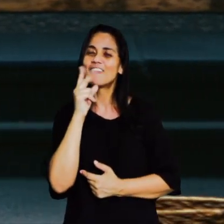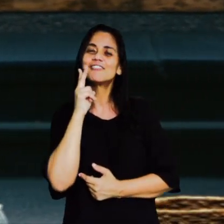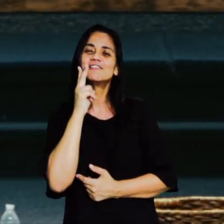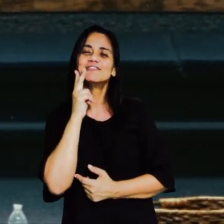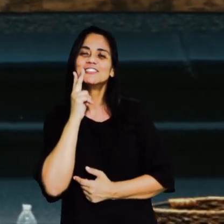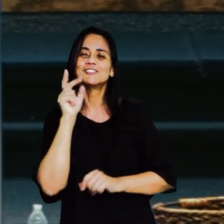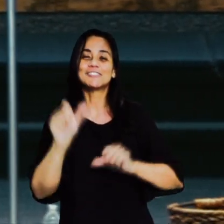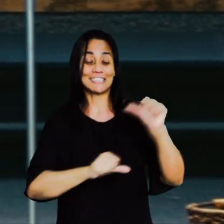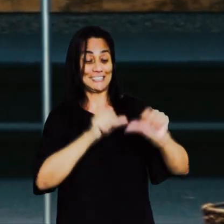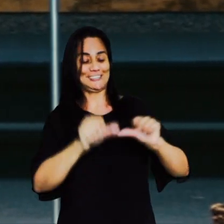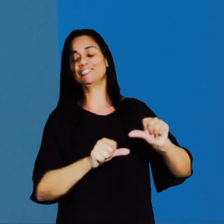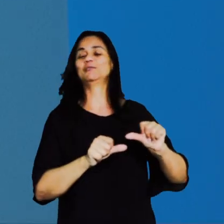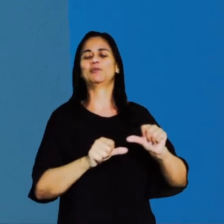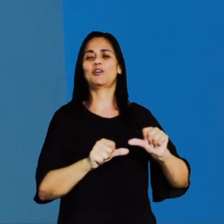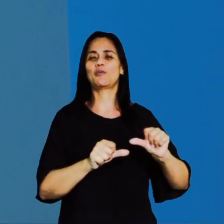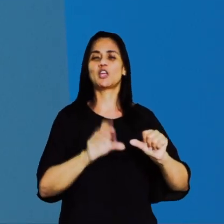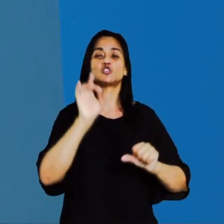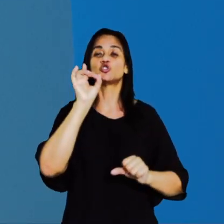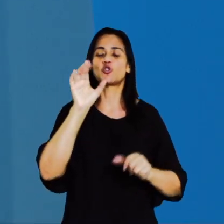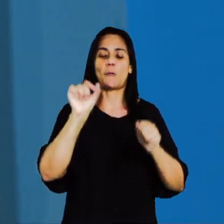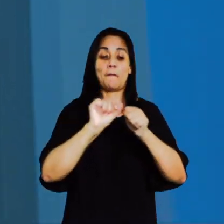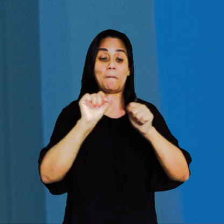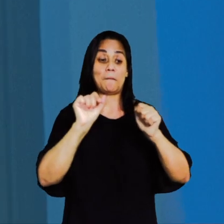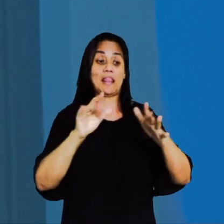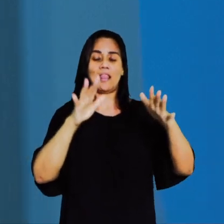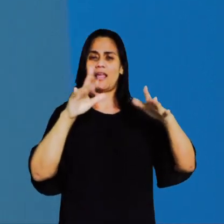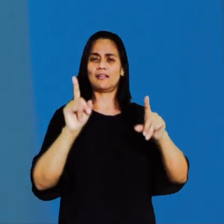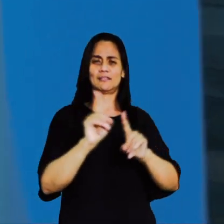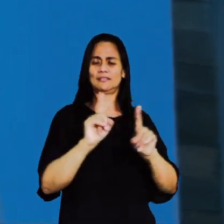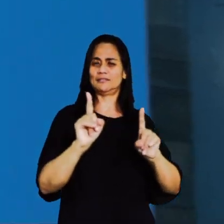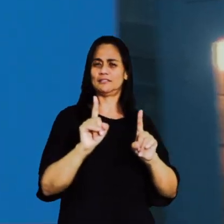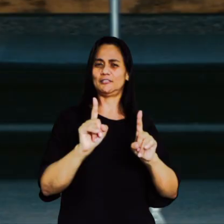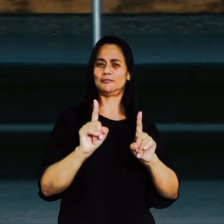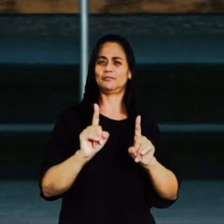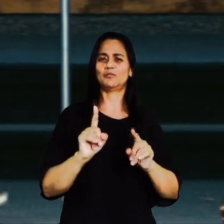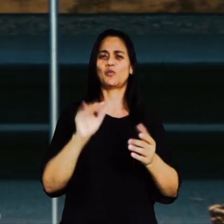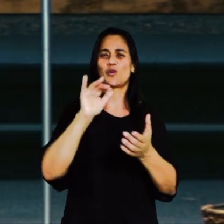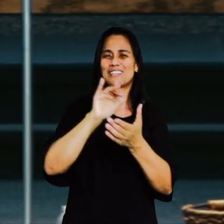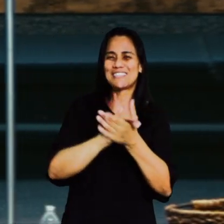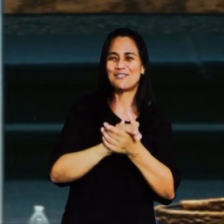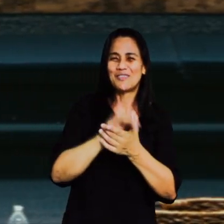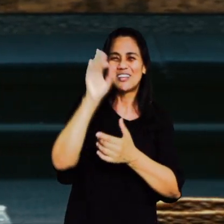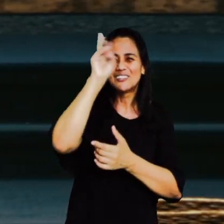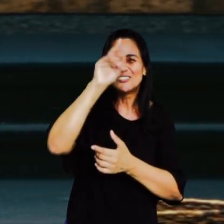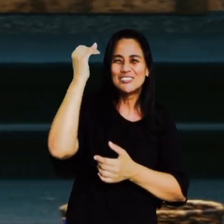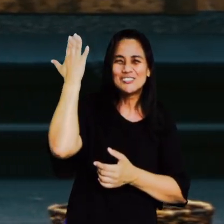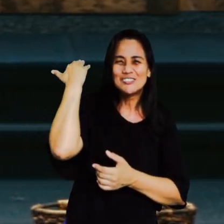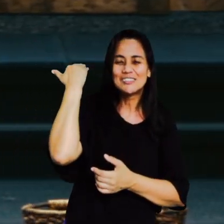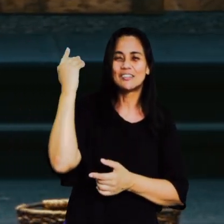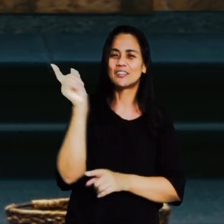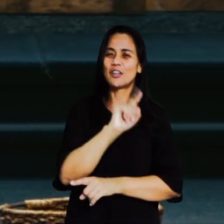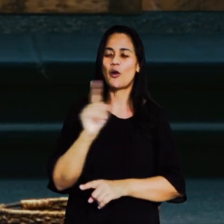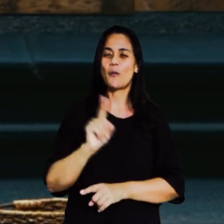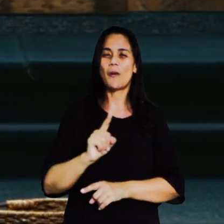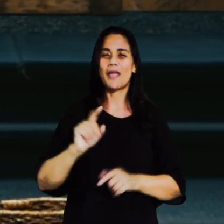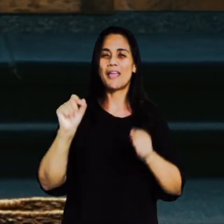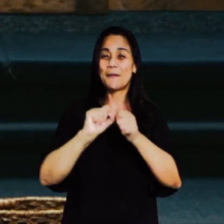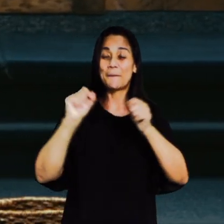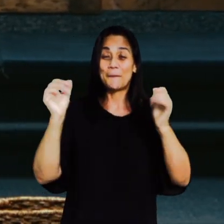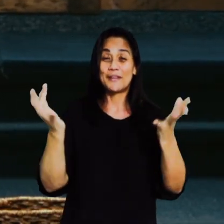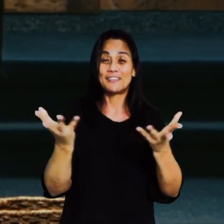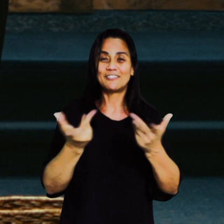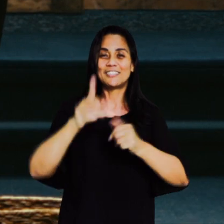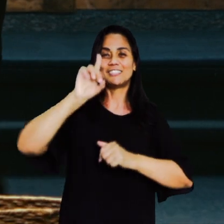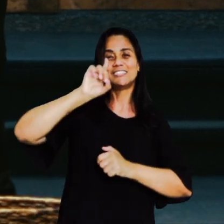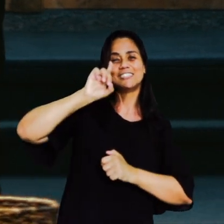simplesmente um milagre simbólico em um casamento. É um milagre em um relacionamento de